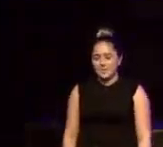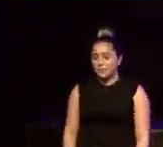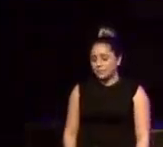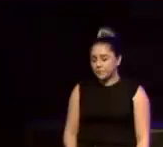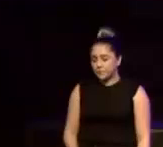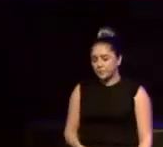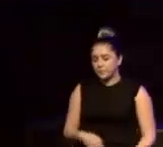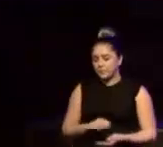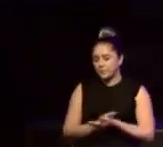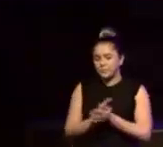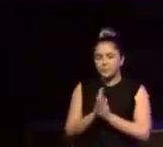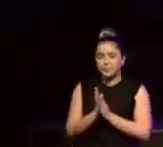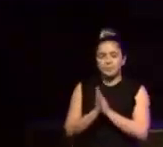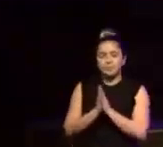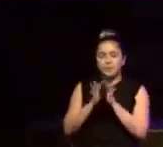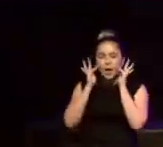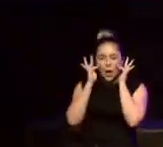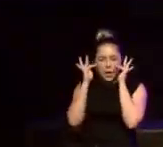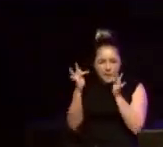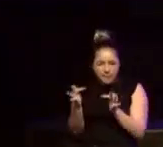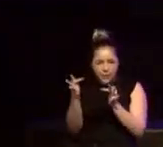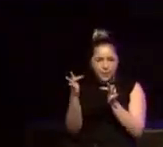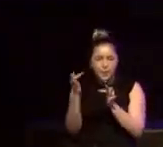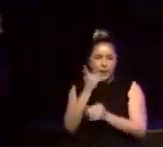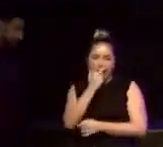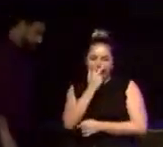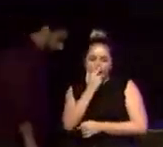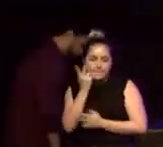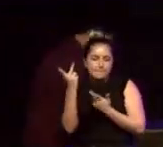Talvez vocês também tenham um testemunho parecido para contar.